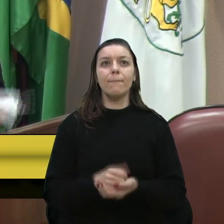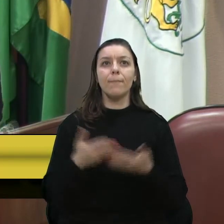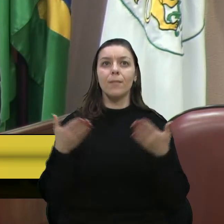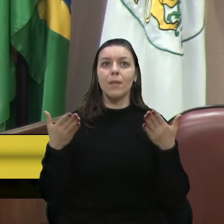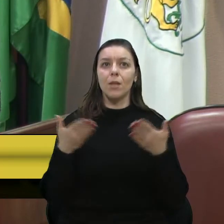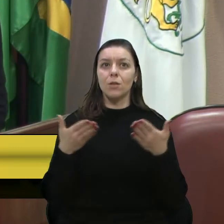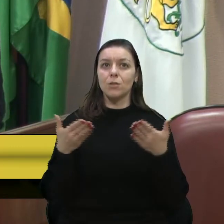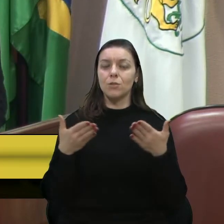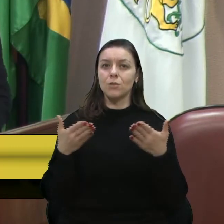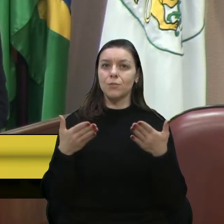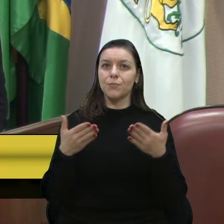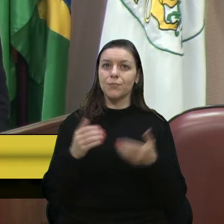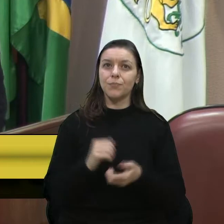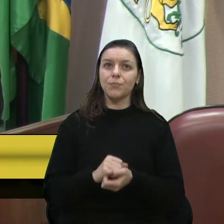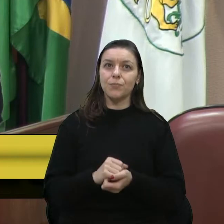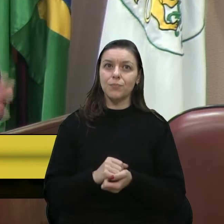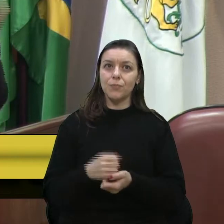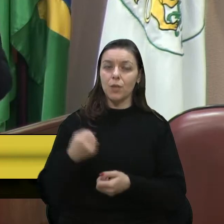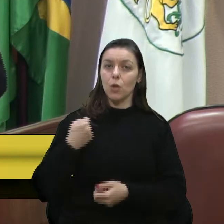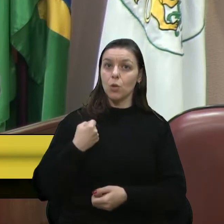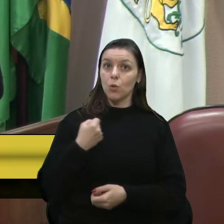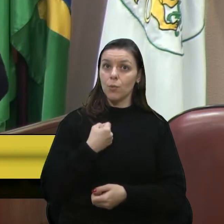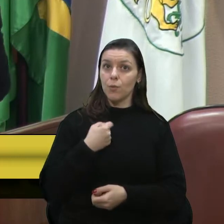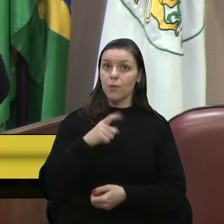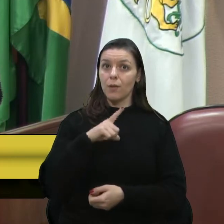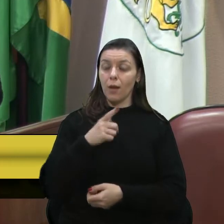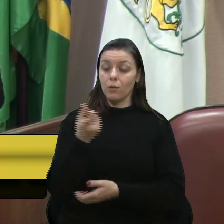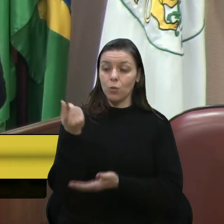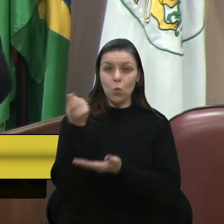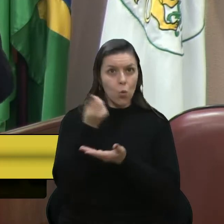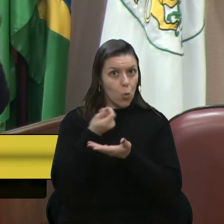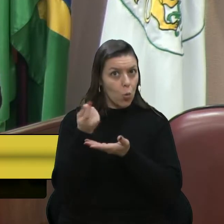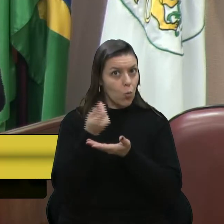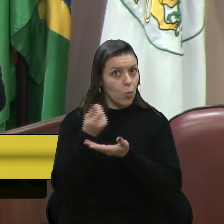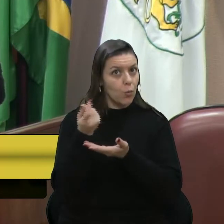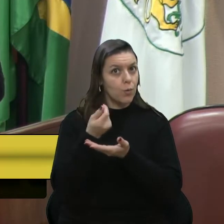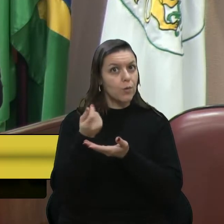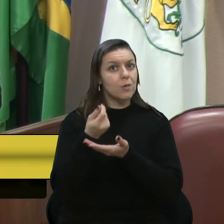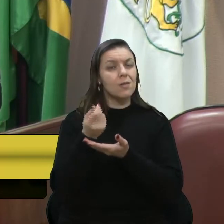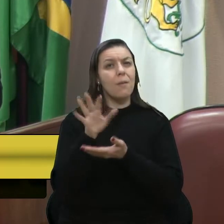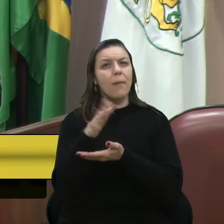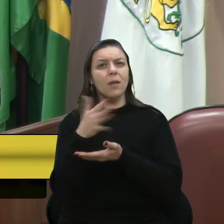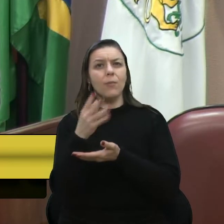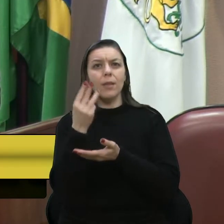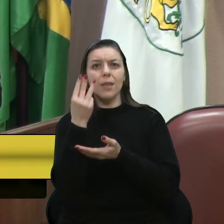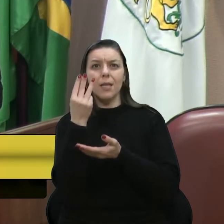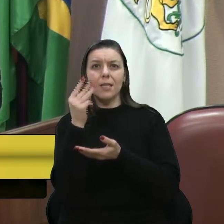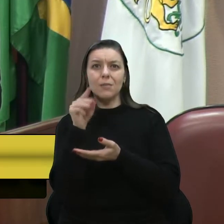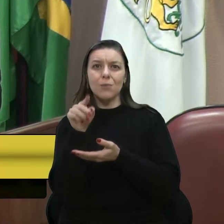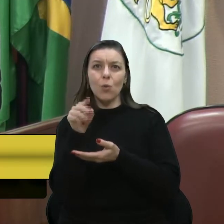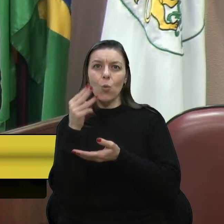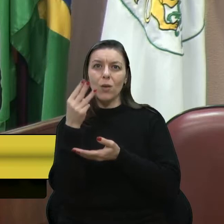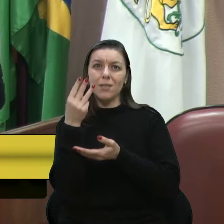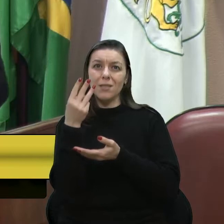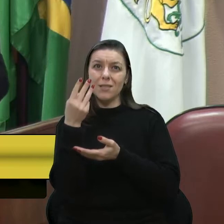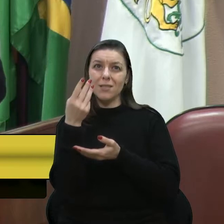atualmente, o número de que custaria em torno de R$